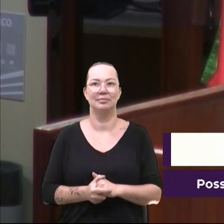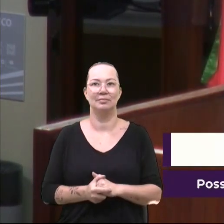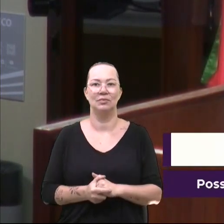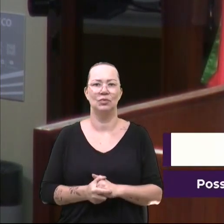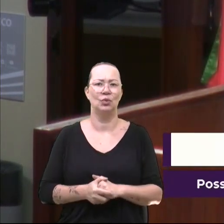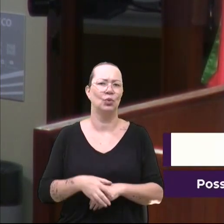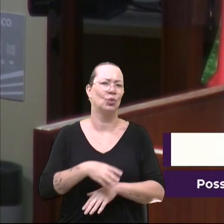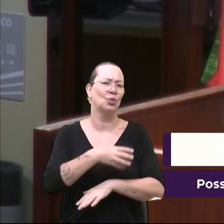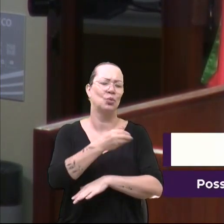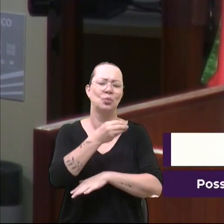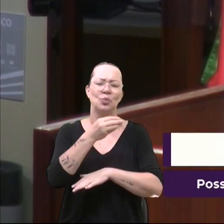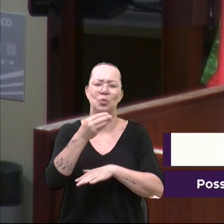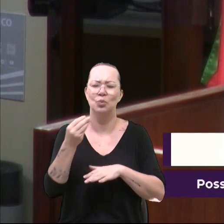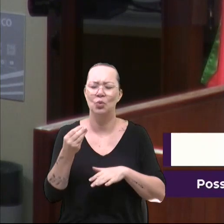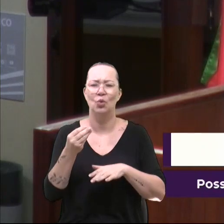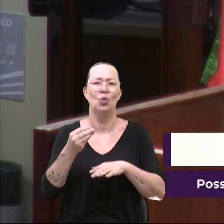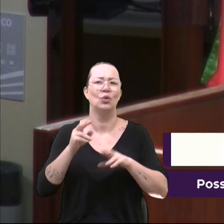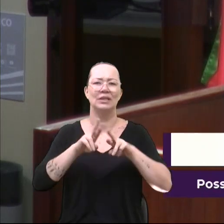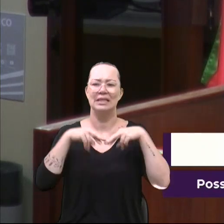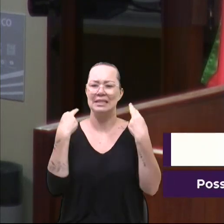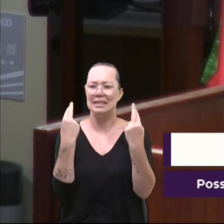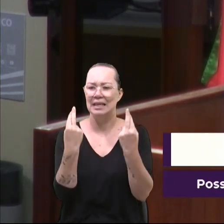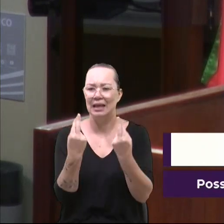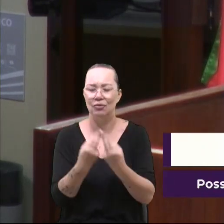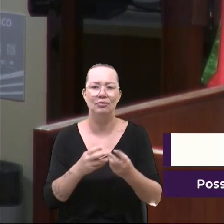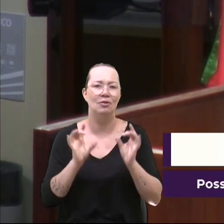muitas extraordinárias, inclusive.